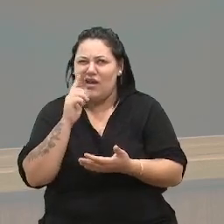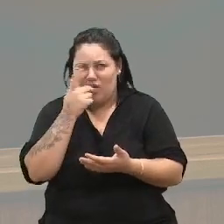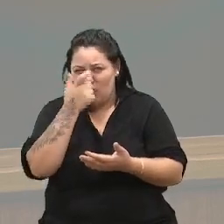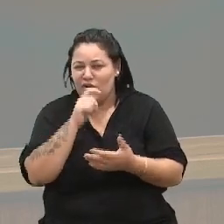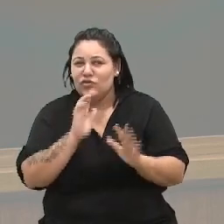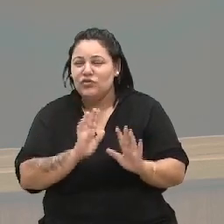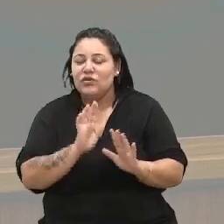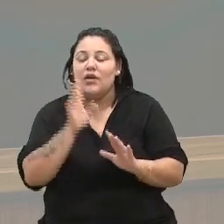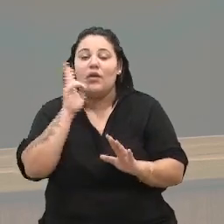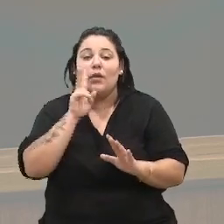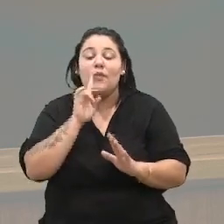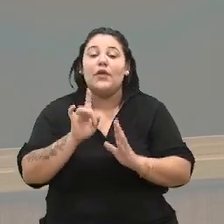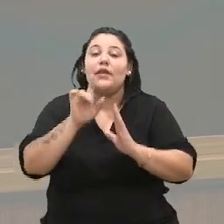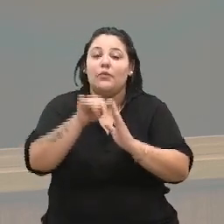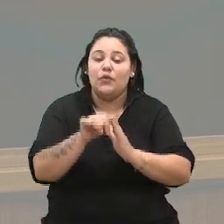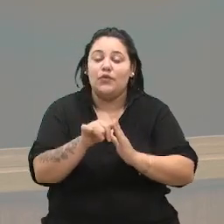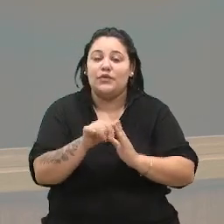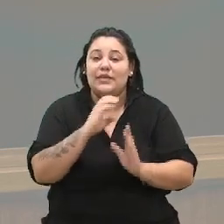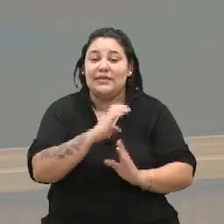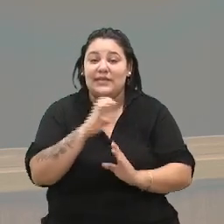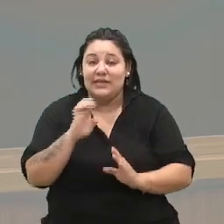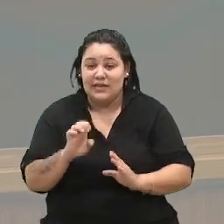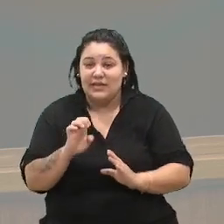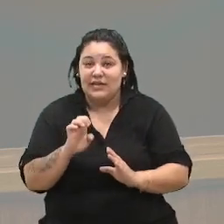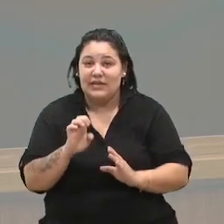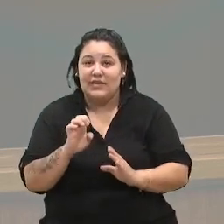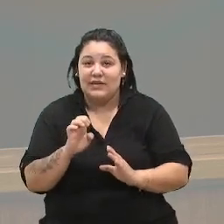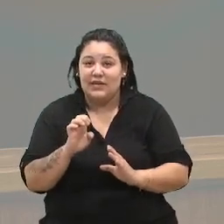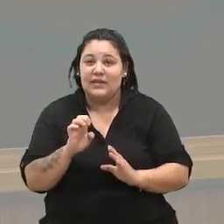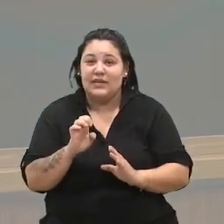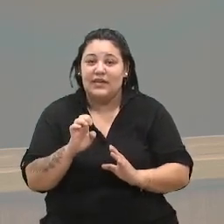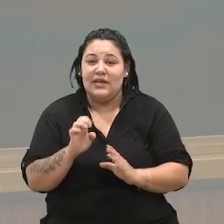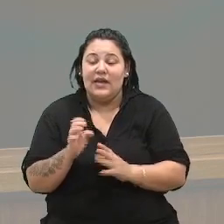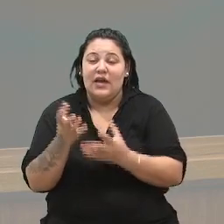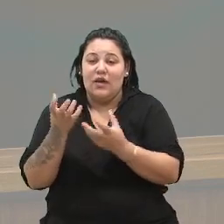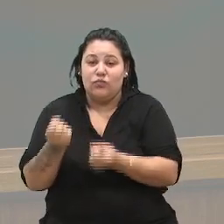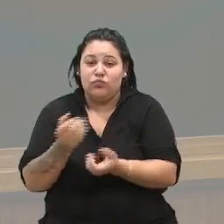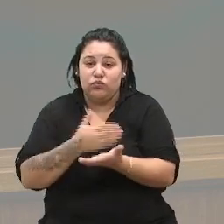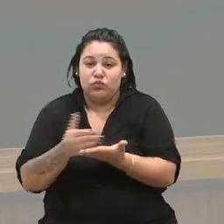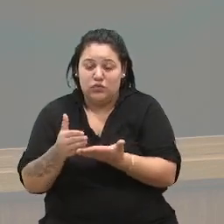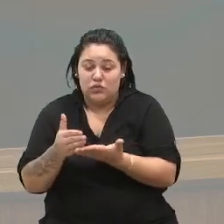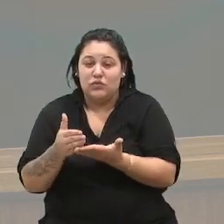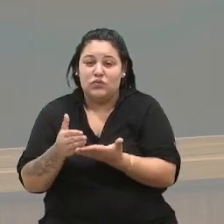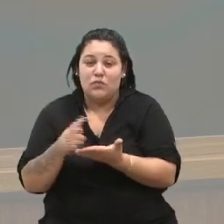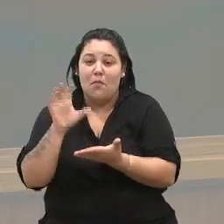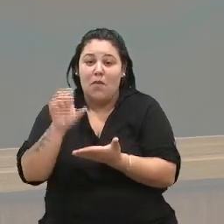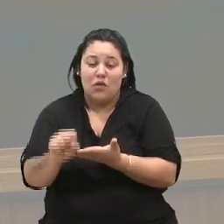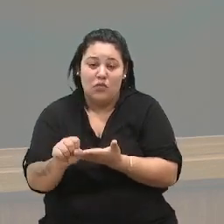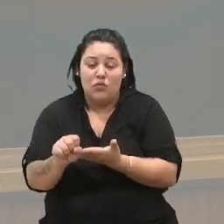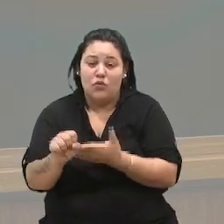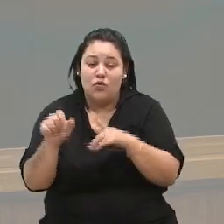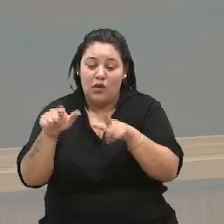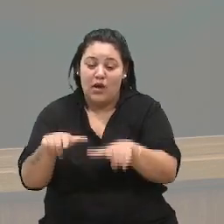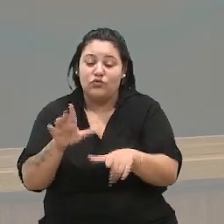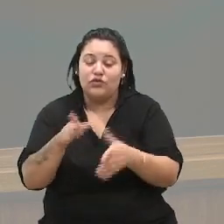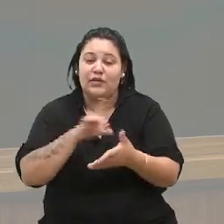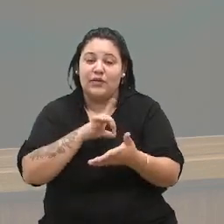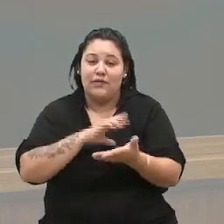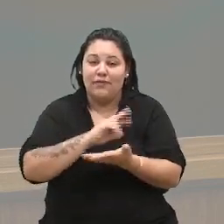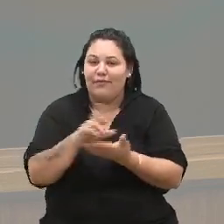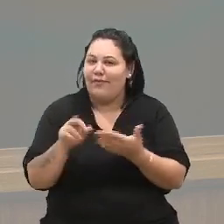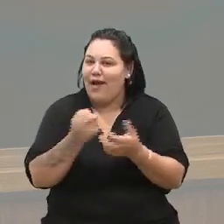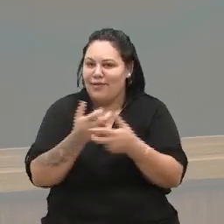seguida que a CE Equatorial assumiu, já teve várias matérias, é